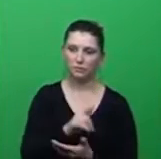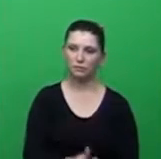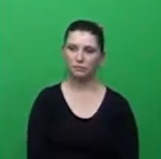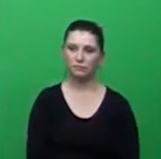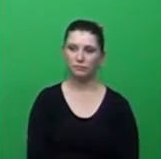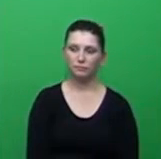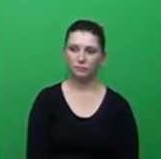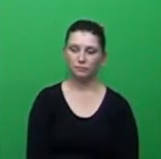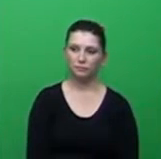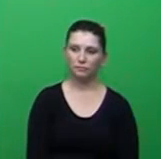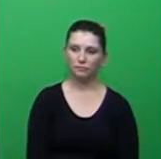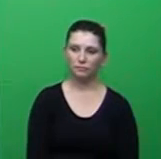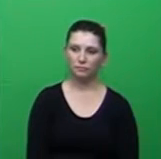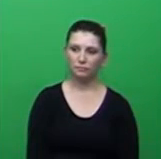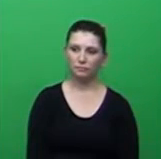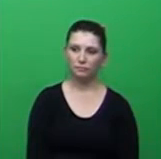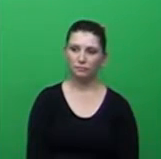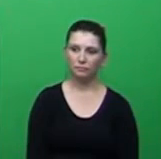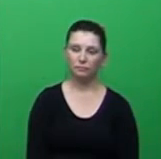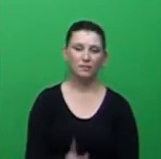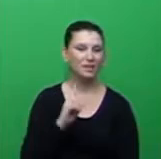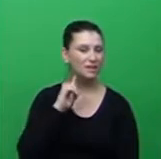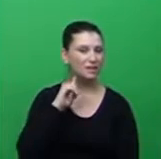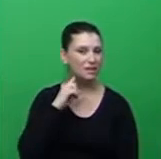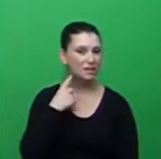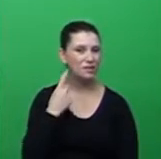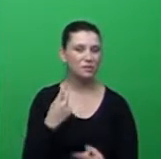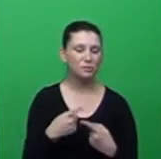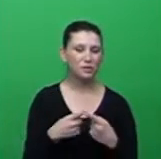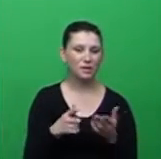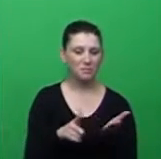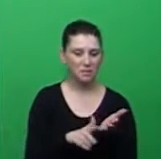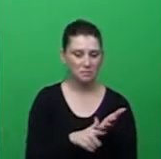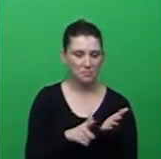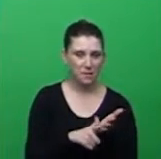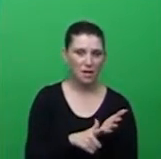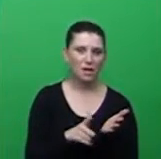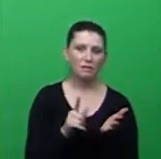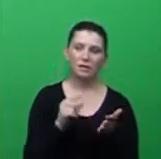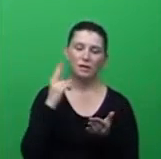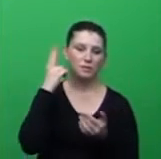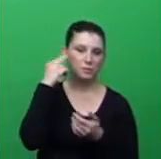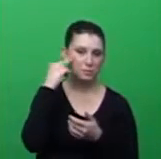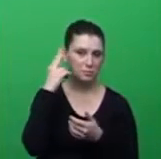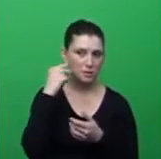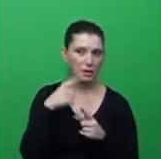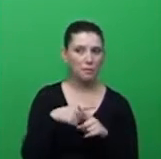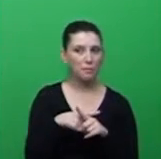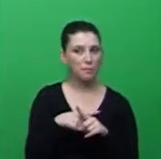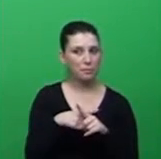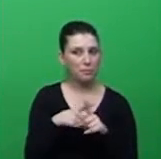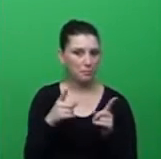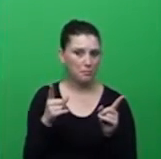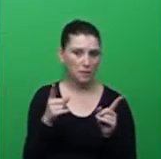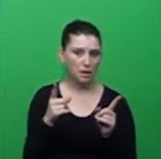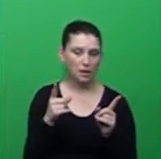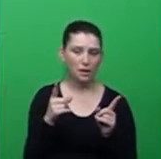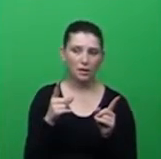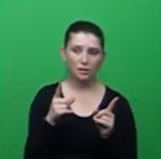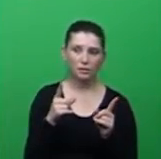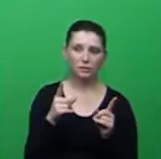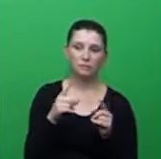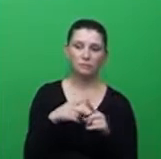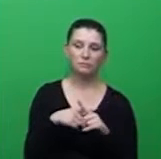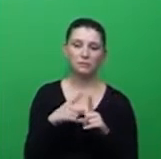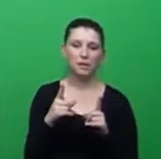para colocar esses lixos. Porque uma coisa é tu colocar o papel, o papelão, né, o papel num lado, passa os carroceiros, paga o pessoal ali com